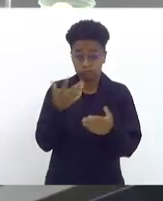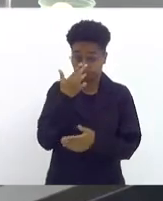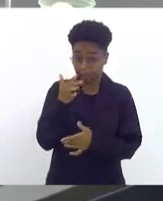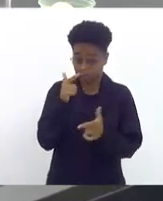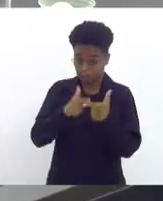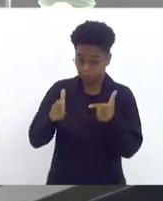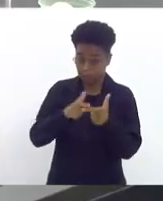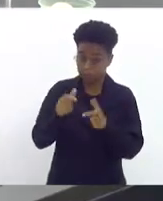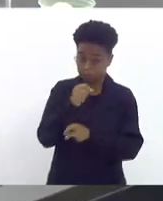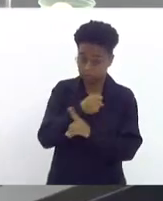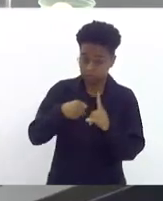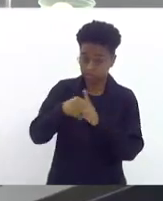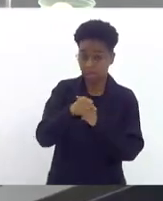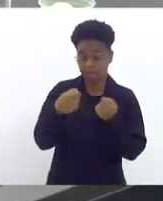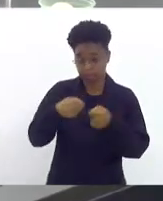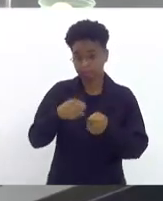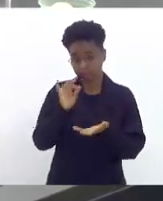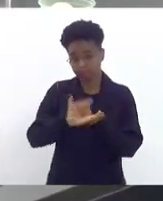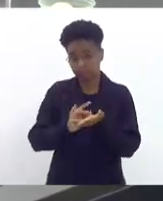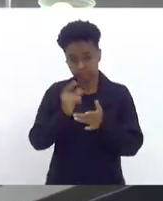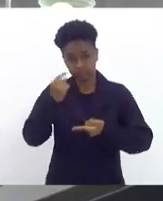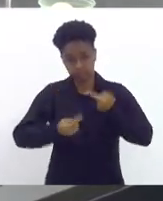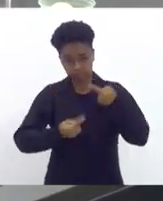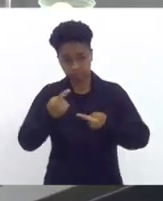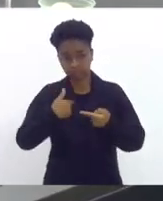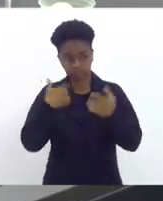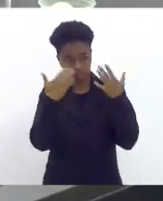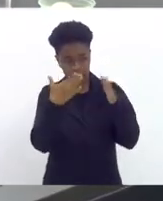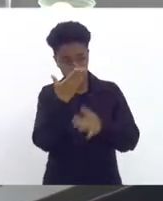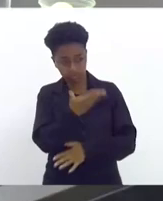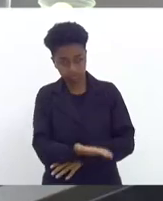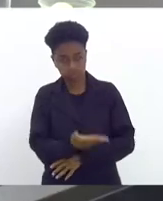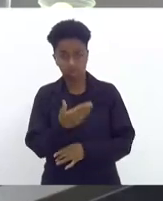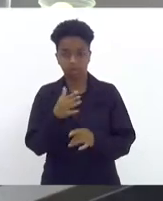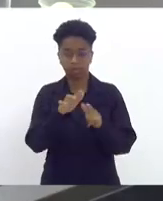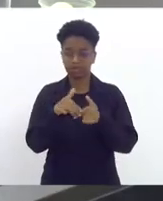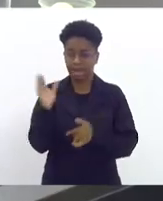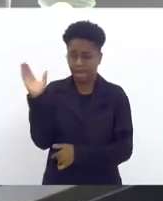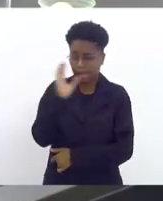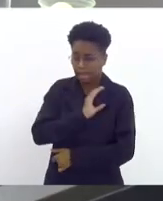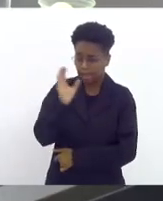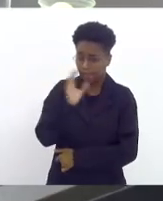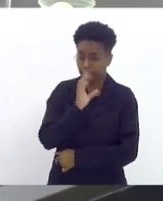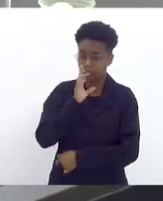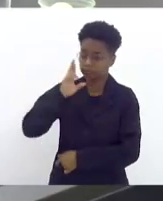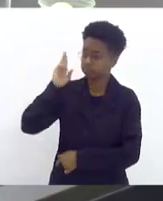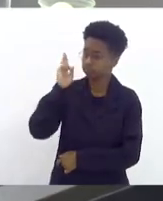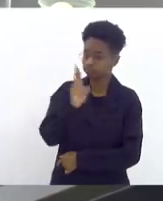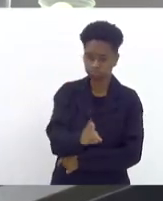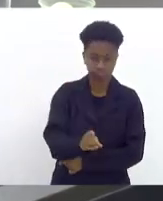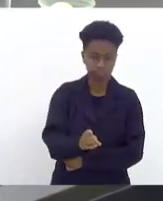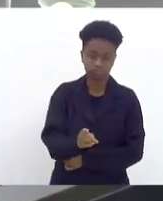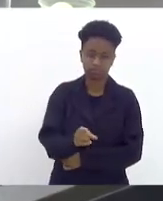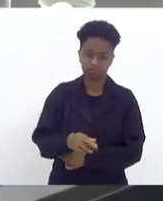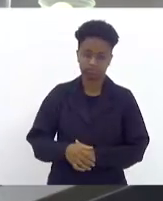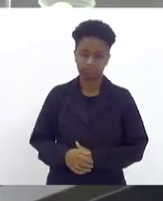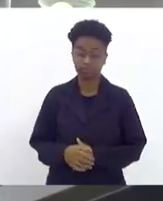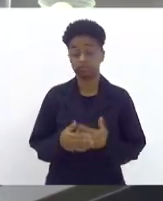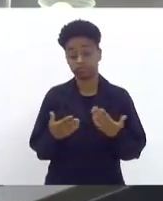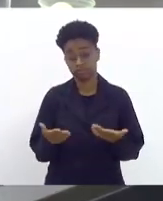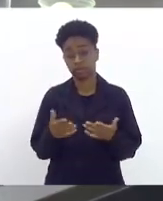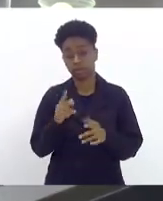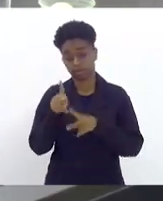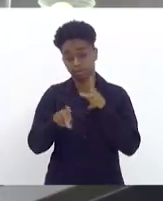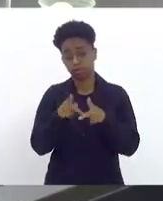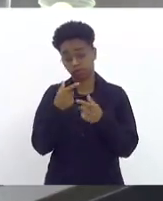sociedade é um fato que tem que ser enfrentado eu parabénsia Vossa Excelência em plenário pela velocidade com a resposta com a pronta a resposta é isso que é